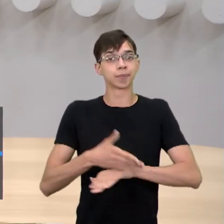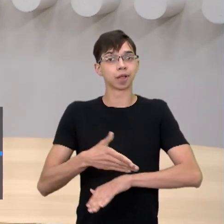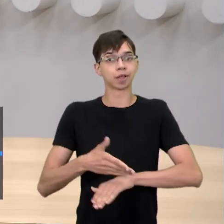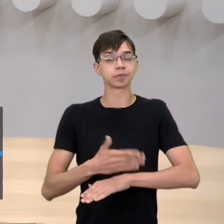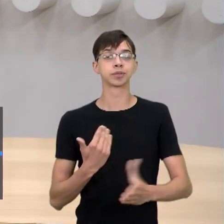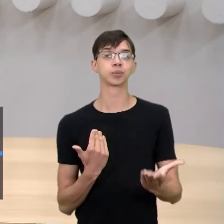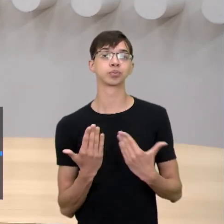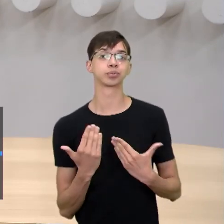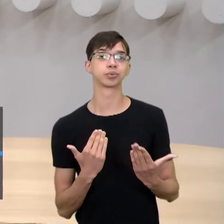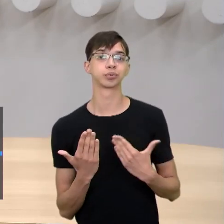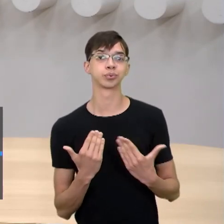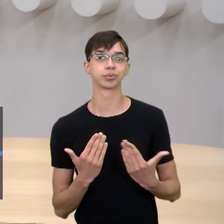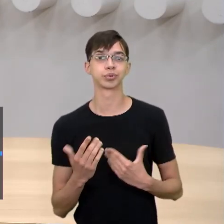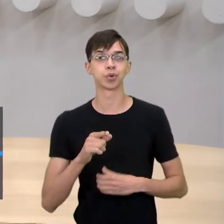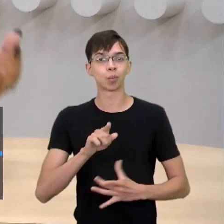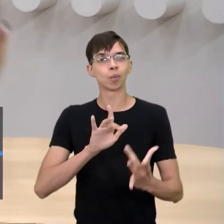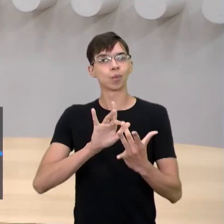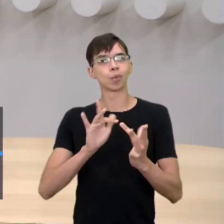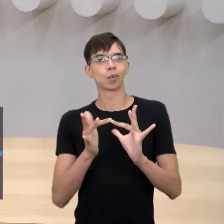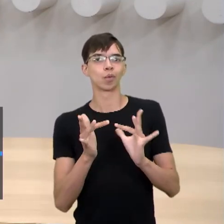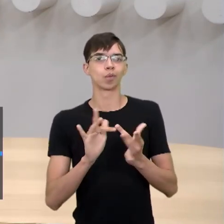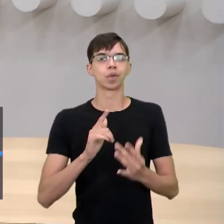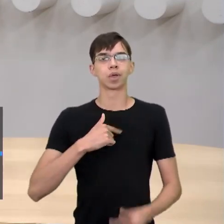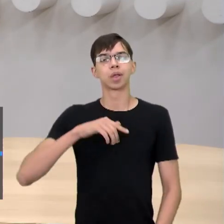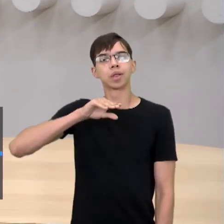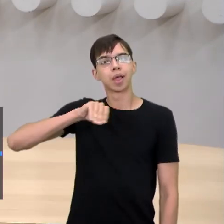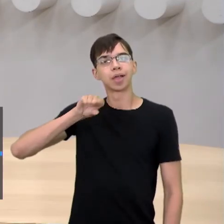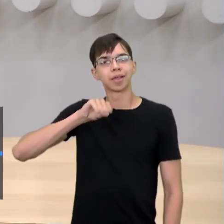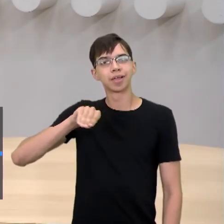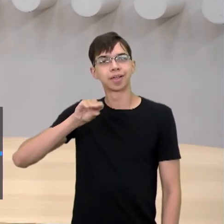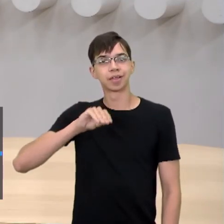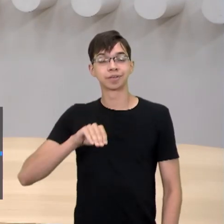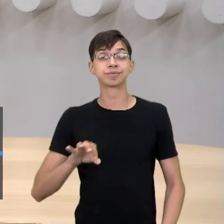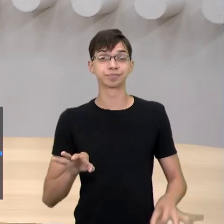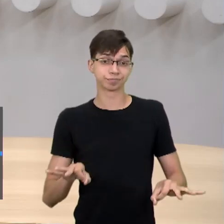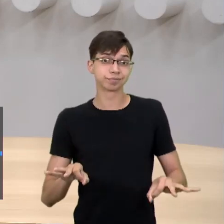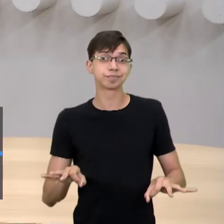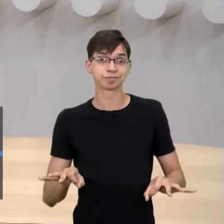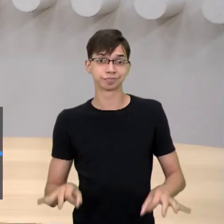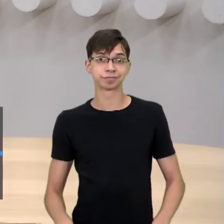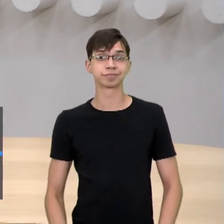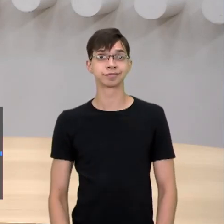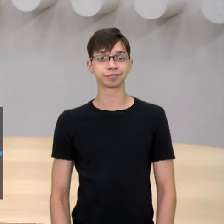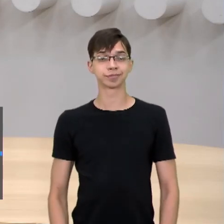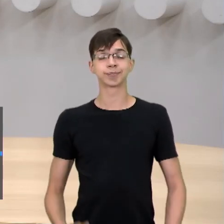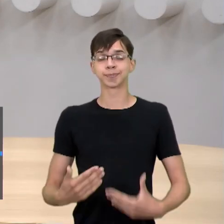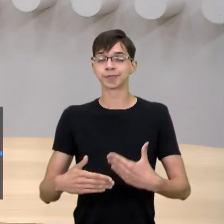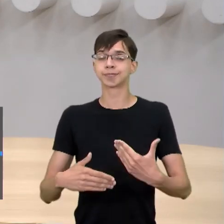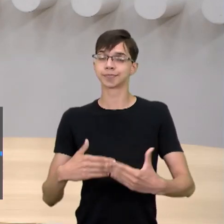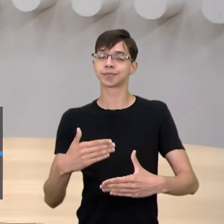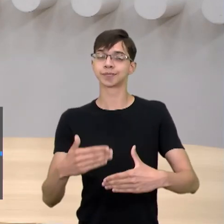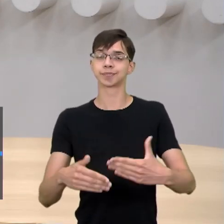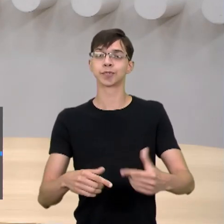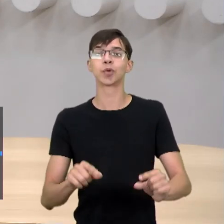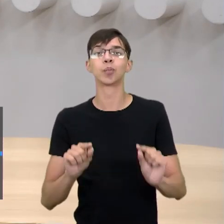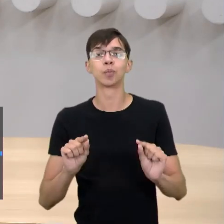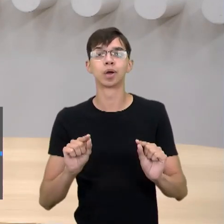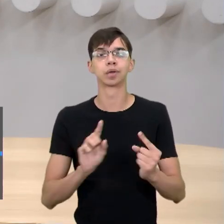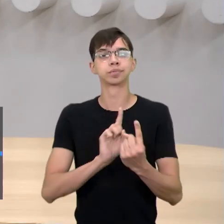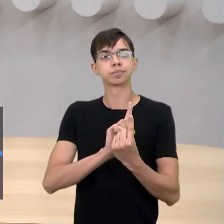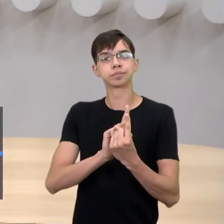tendo contato comigo, com as coisas que eu estou falando e tudo mais, já é um processo de socialização, de uma